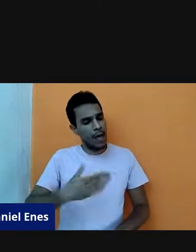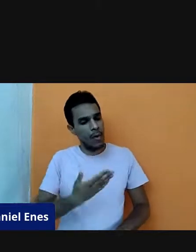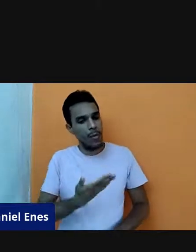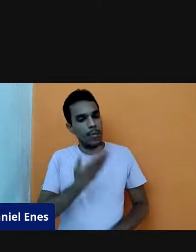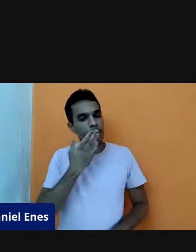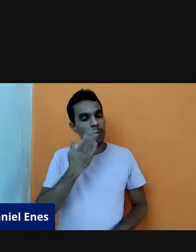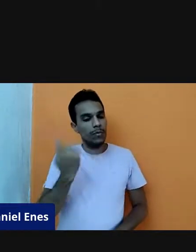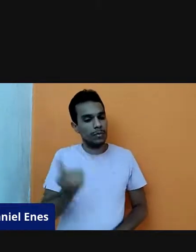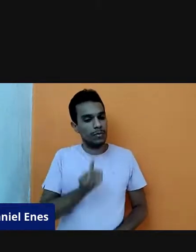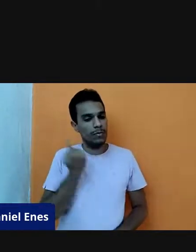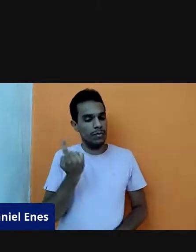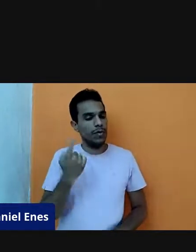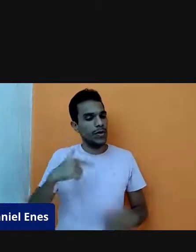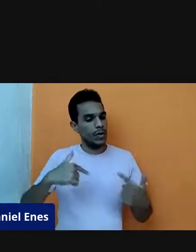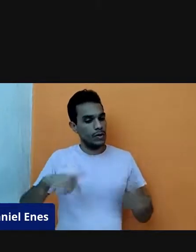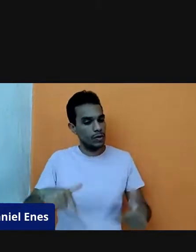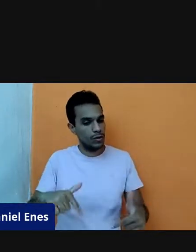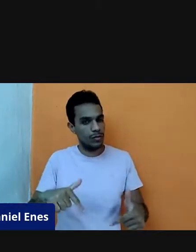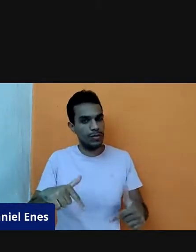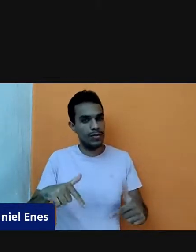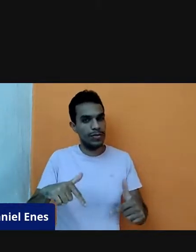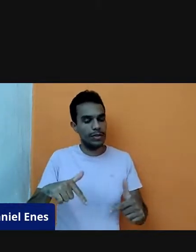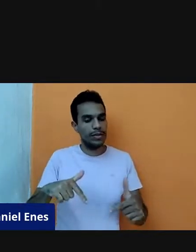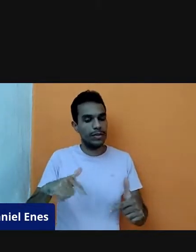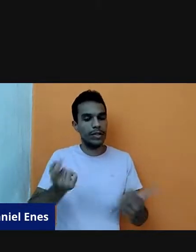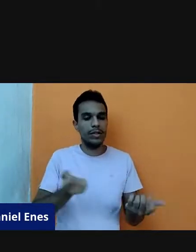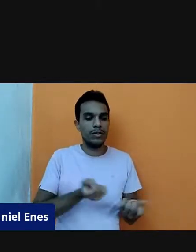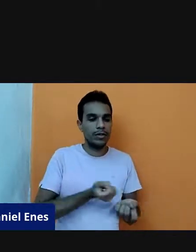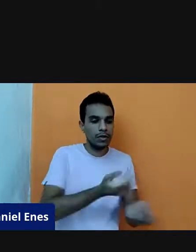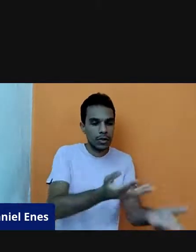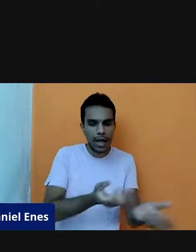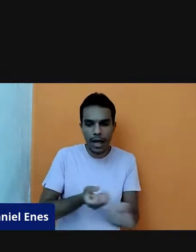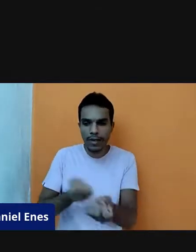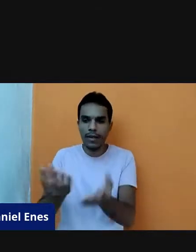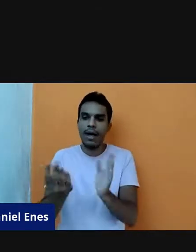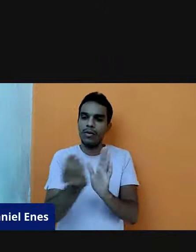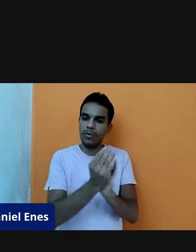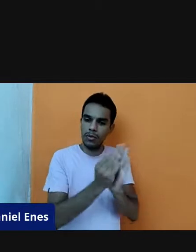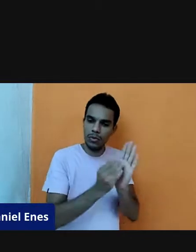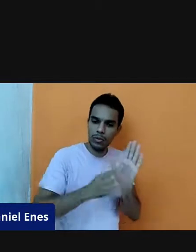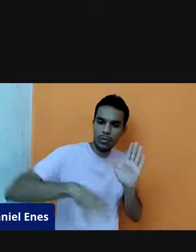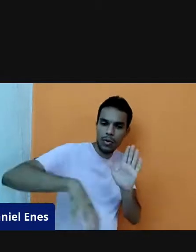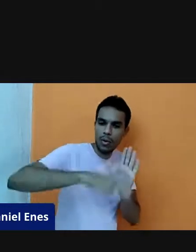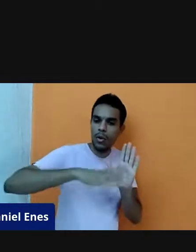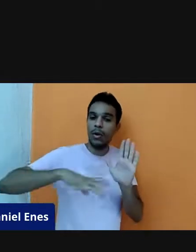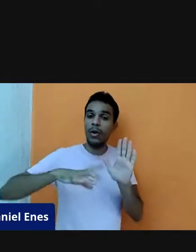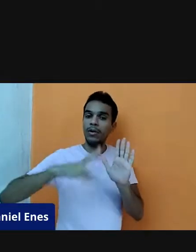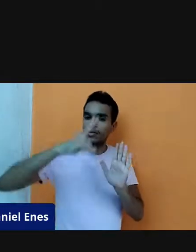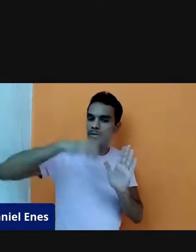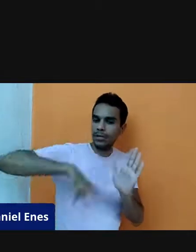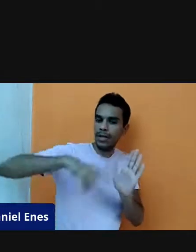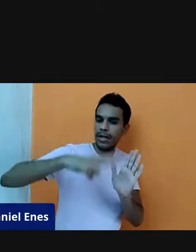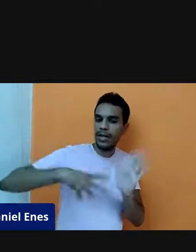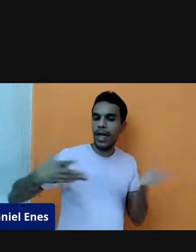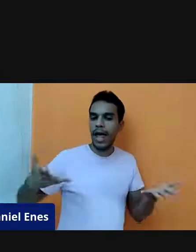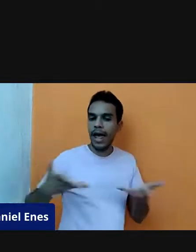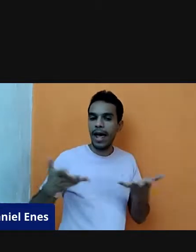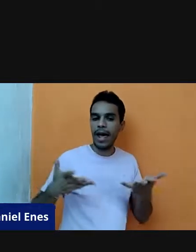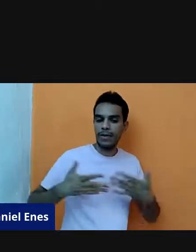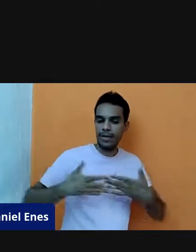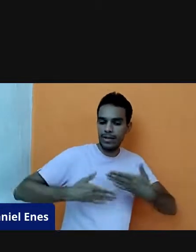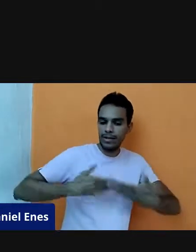gente trabalhar e distribuir conteúdo para os nossos leitores durante esse